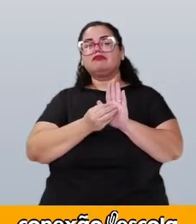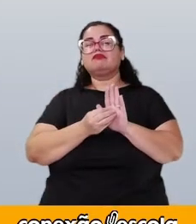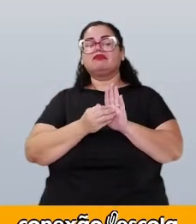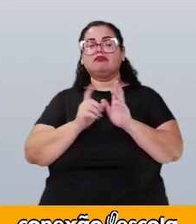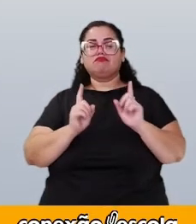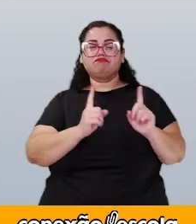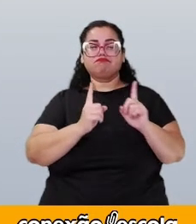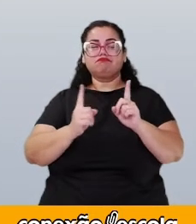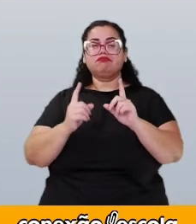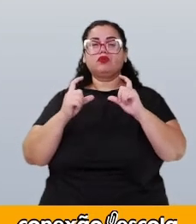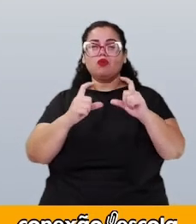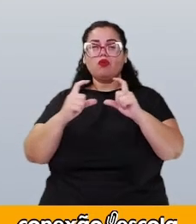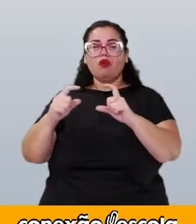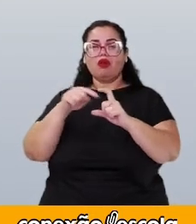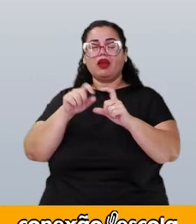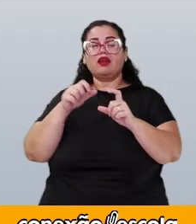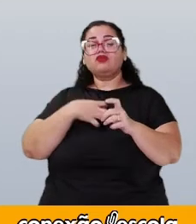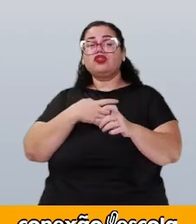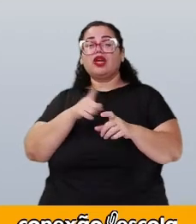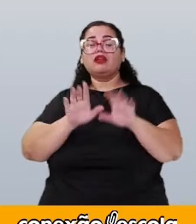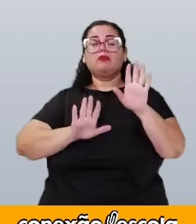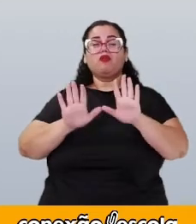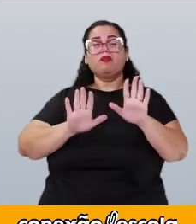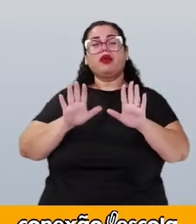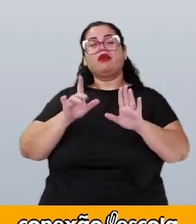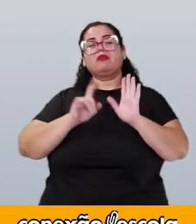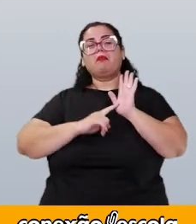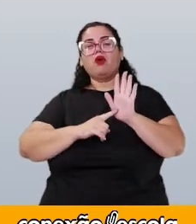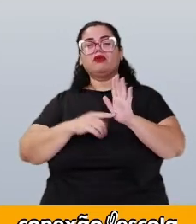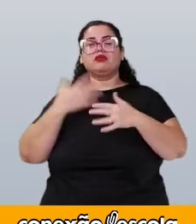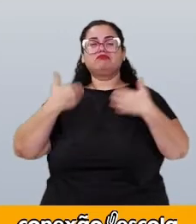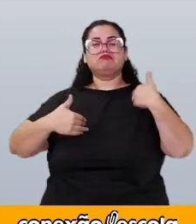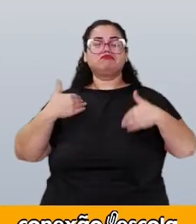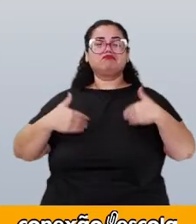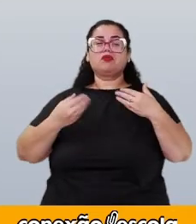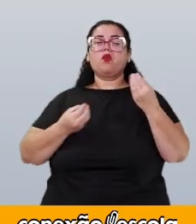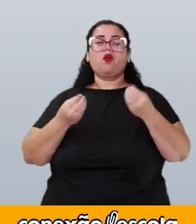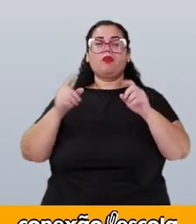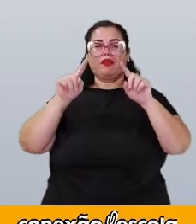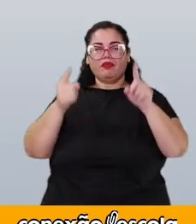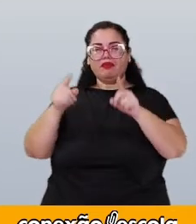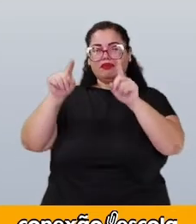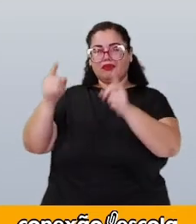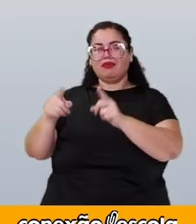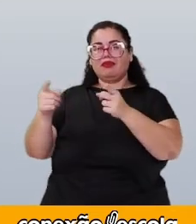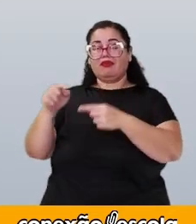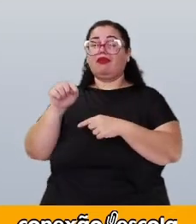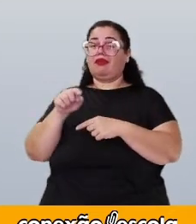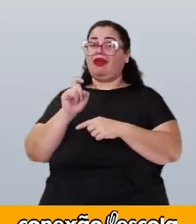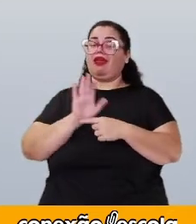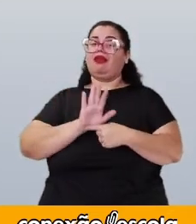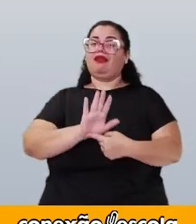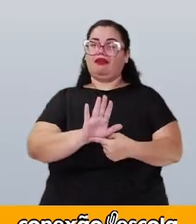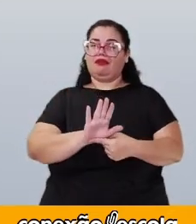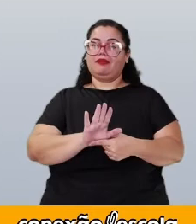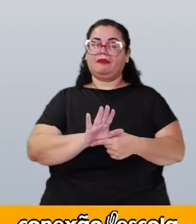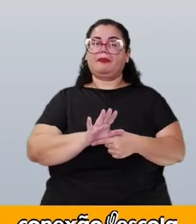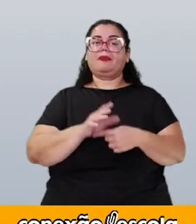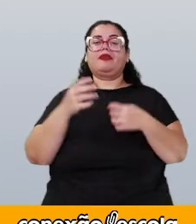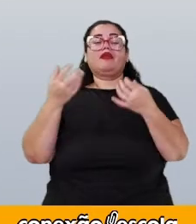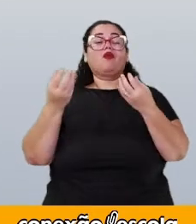de interpretação e de movimento, essas indicações entre os parênteses que eu mencionei agora há pouco.